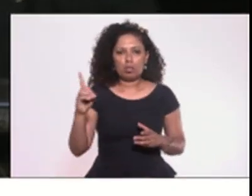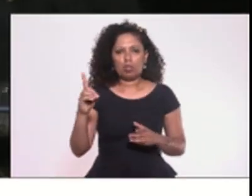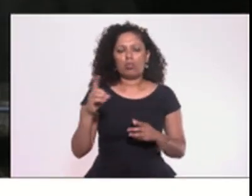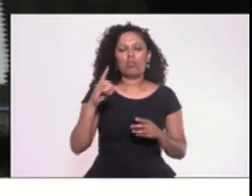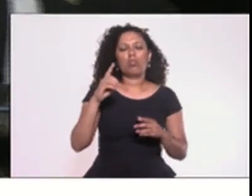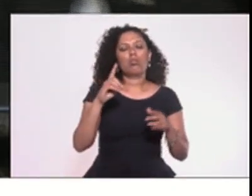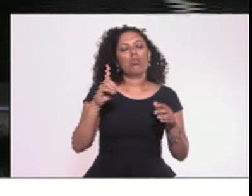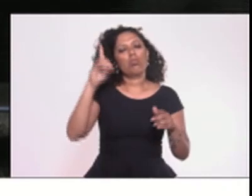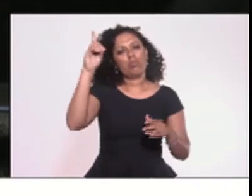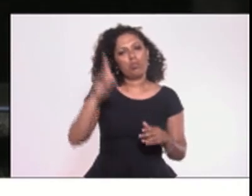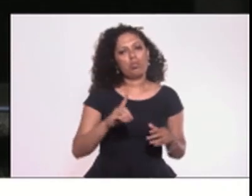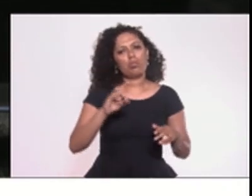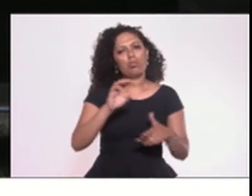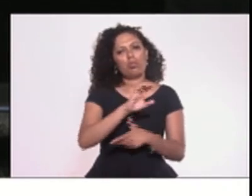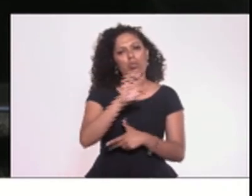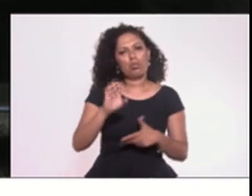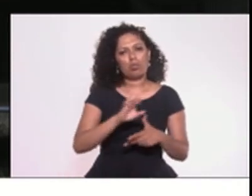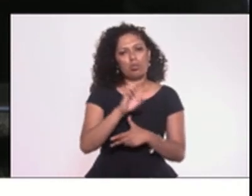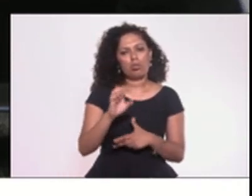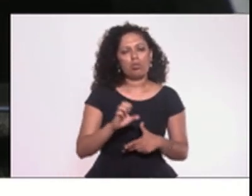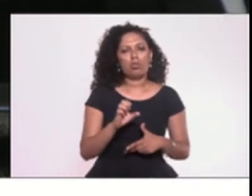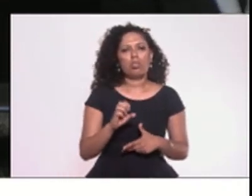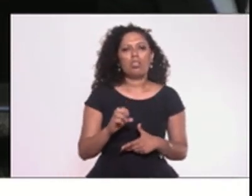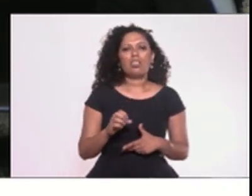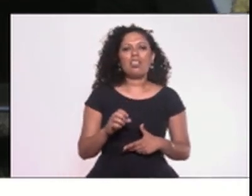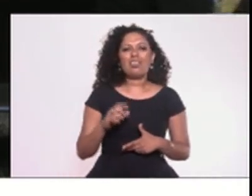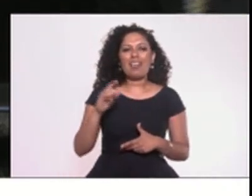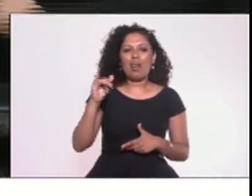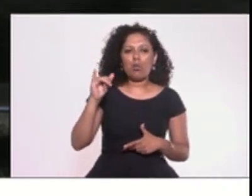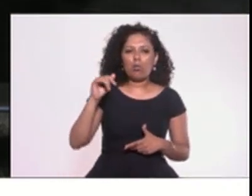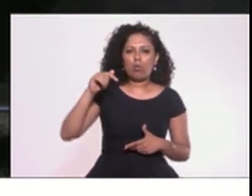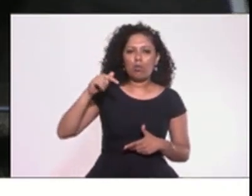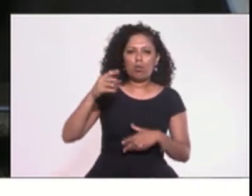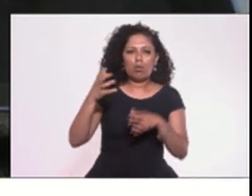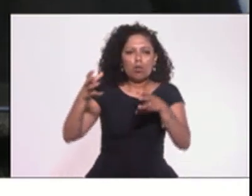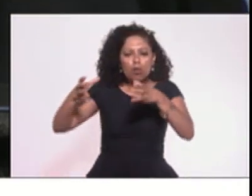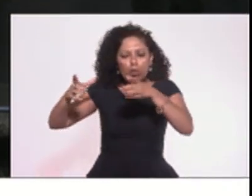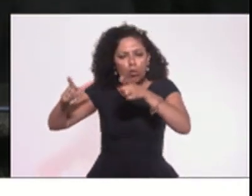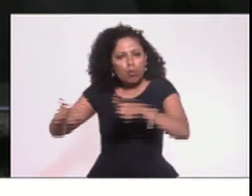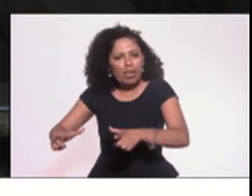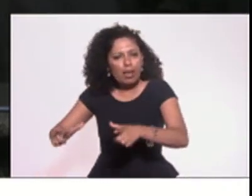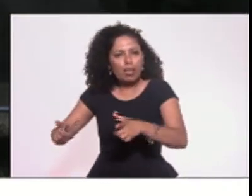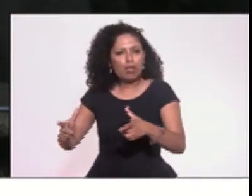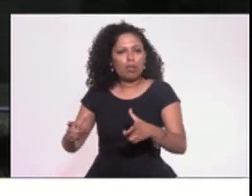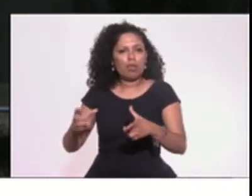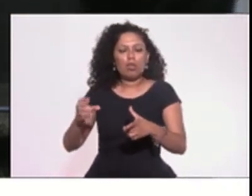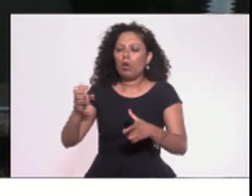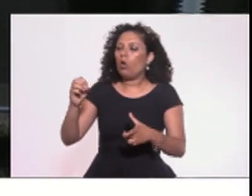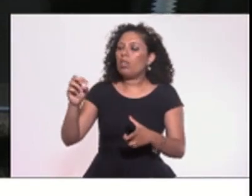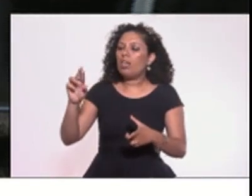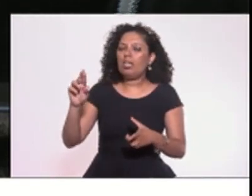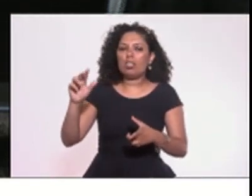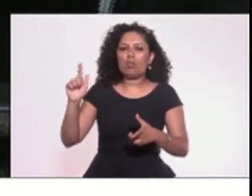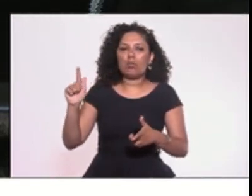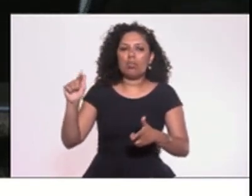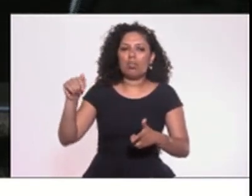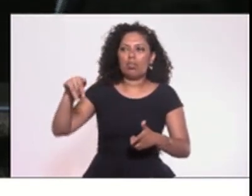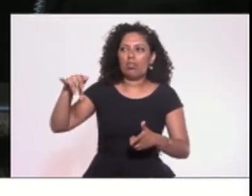diretora executiva do portal Planeta Orgânico, Maria Beatriz Bley Costa, para abordar a questão dos resíduos na